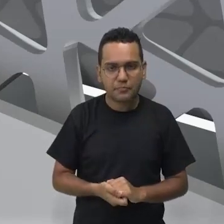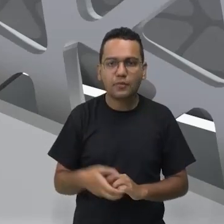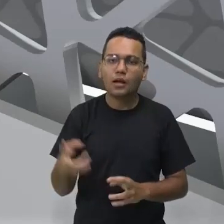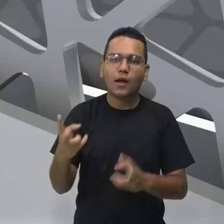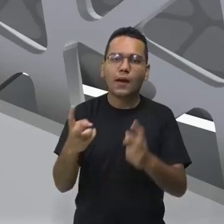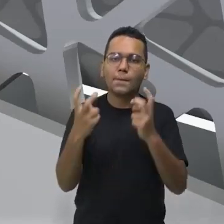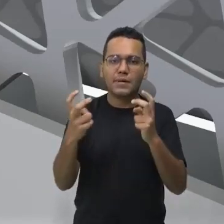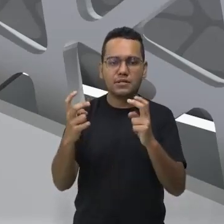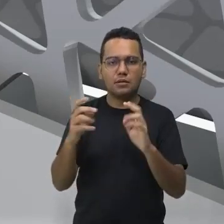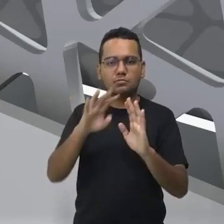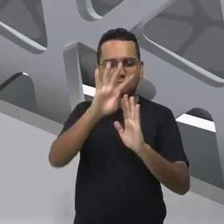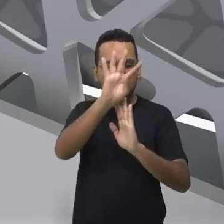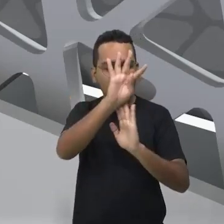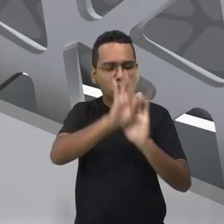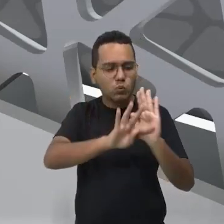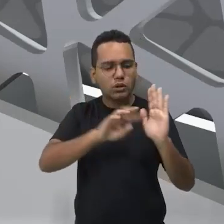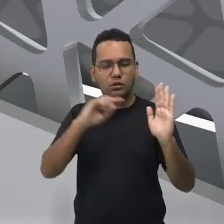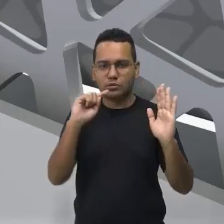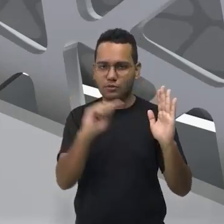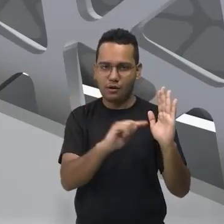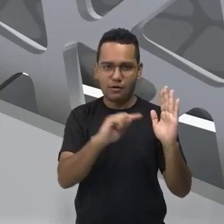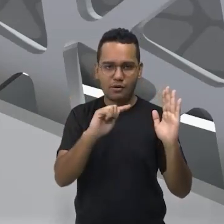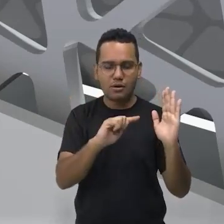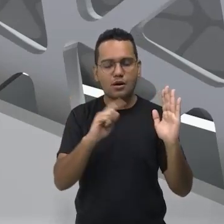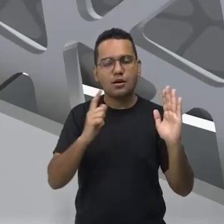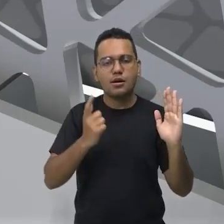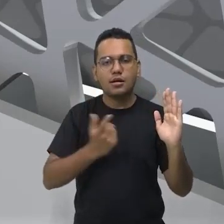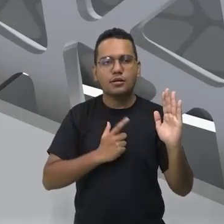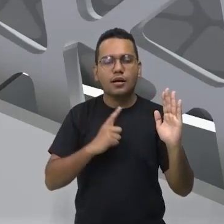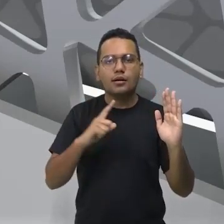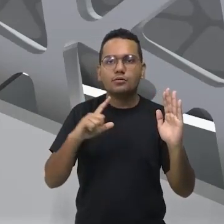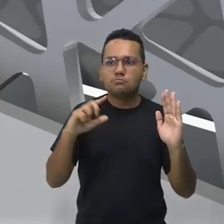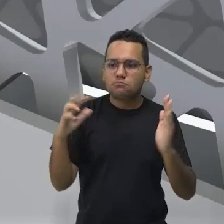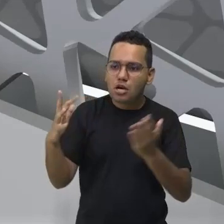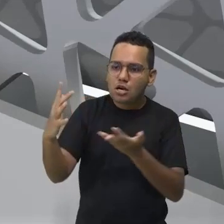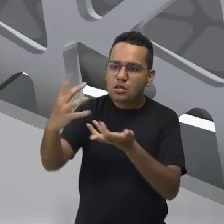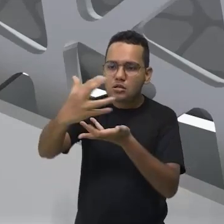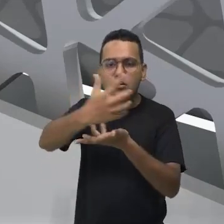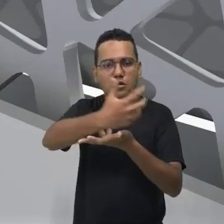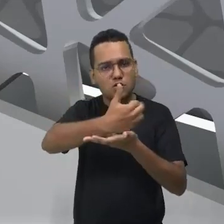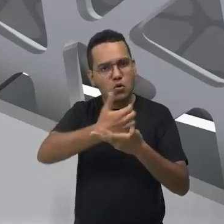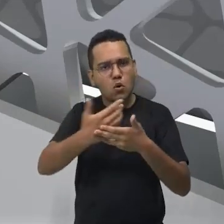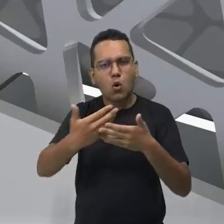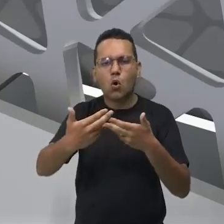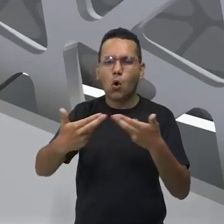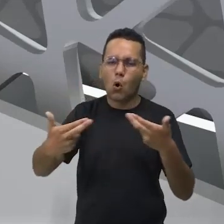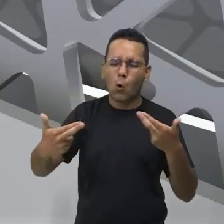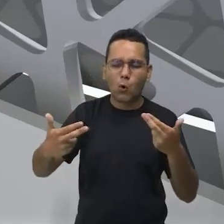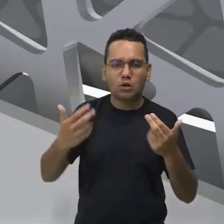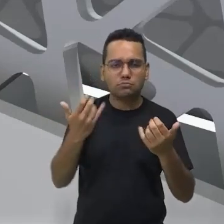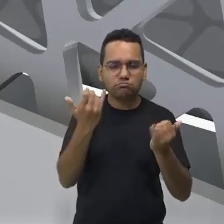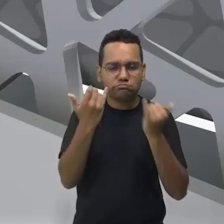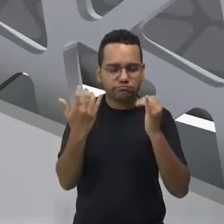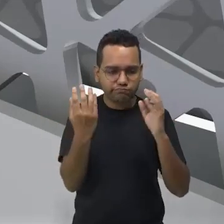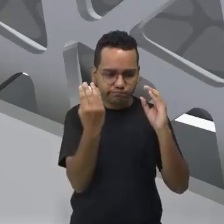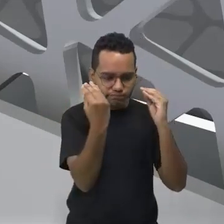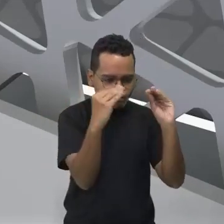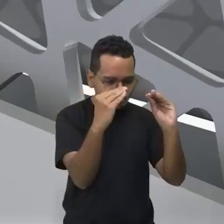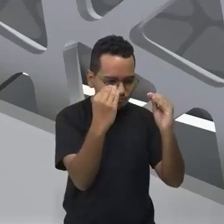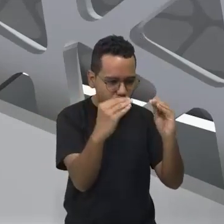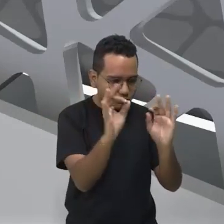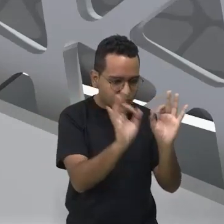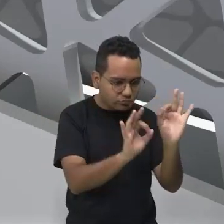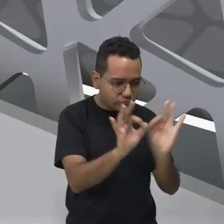ler durante a nossa aula no início, percebe que também fez esse movimento. Selecionou algumas informações, colocou